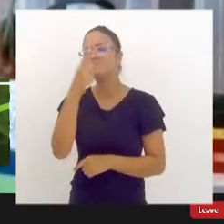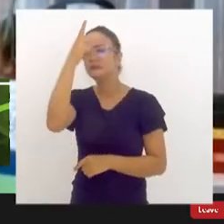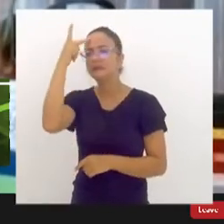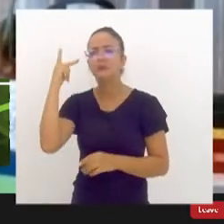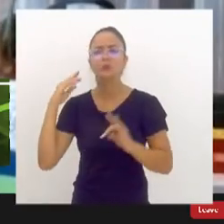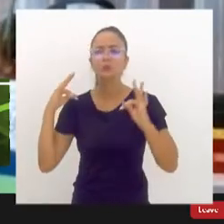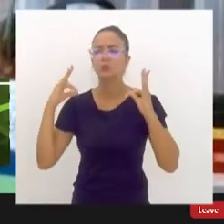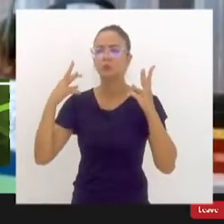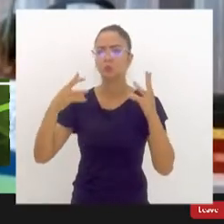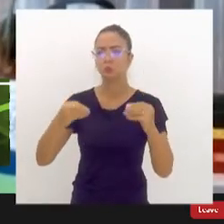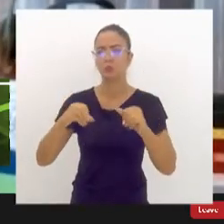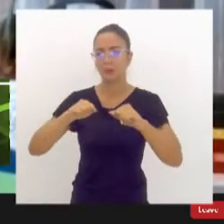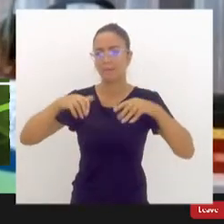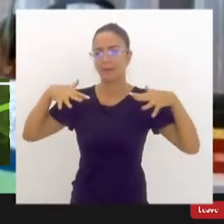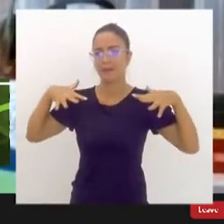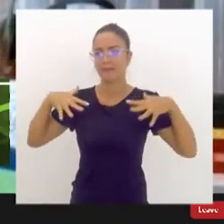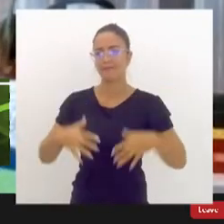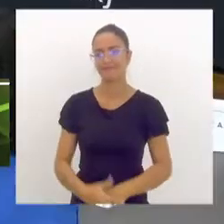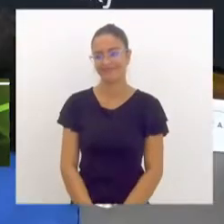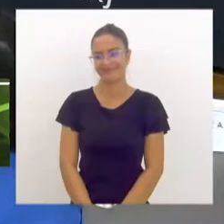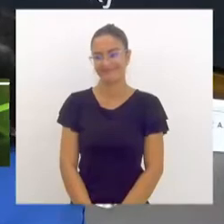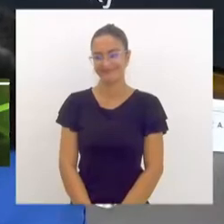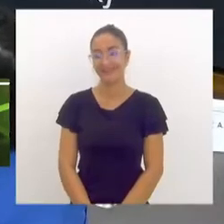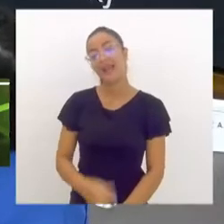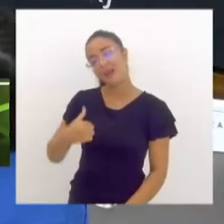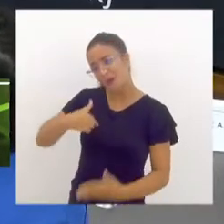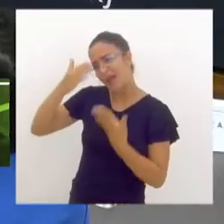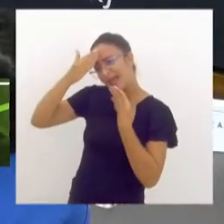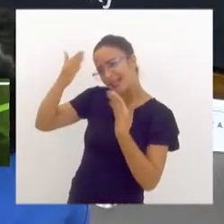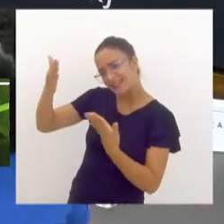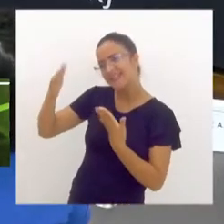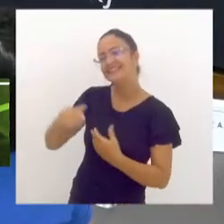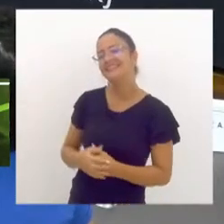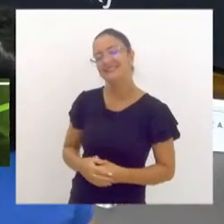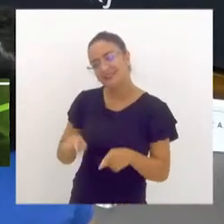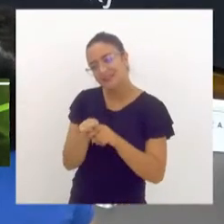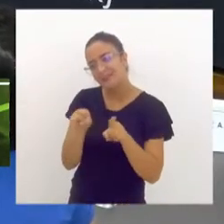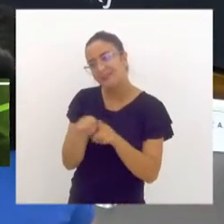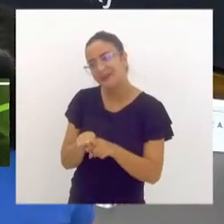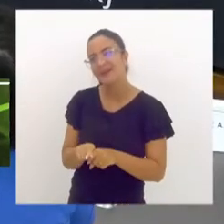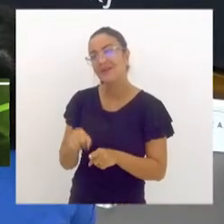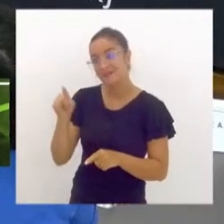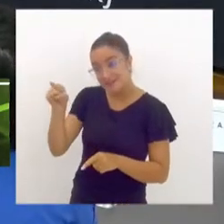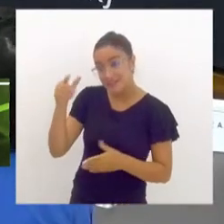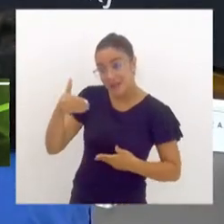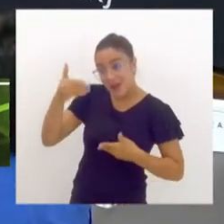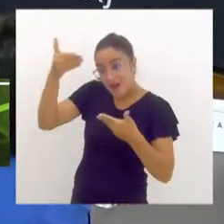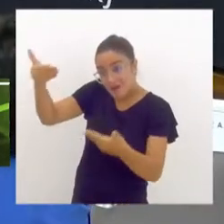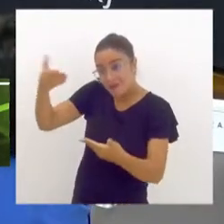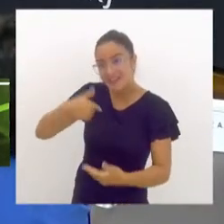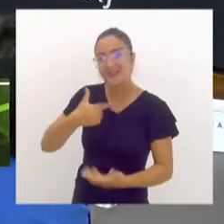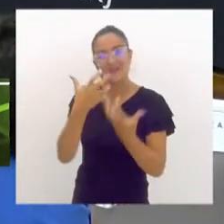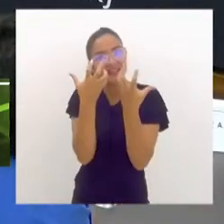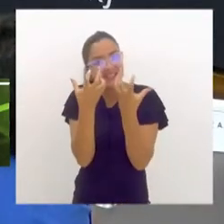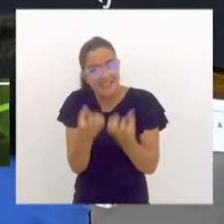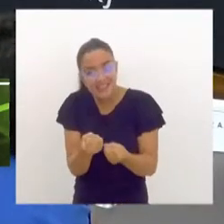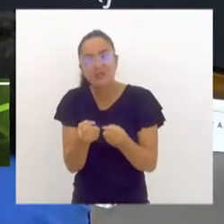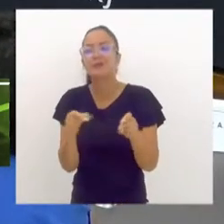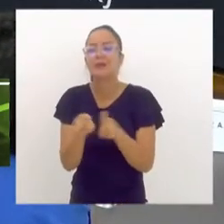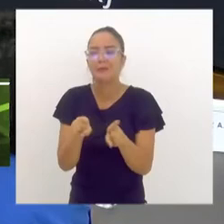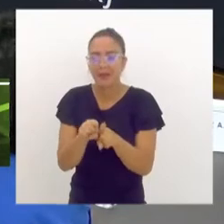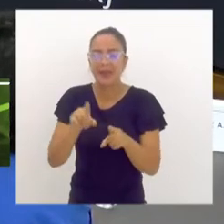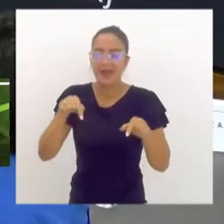da audiência. Eu que agradeço, Fátima, e o convite está mais que aceito. A gente tem tentado aqui também na